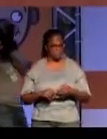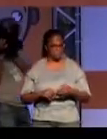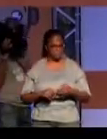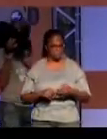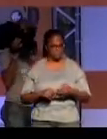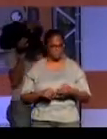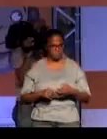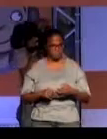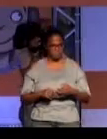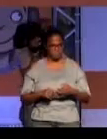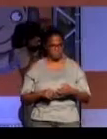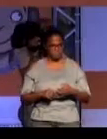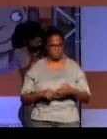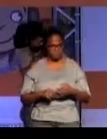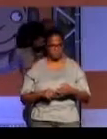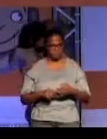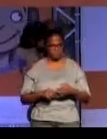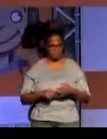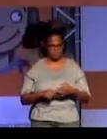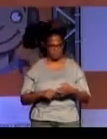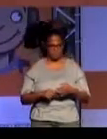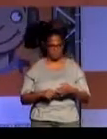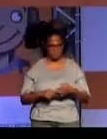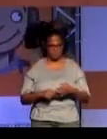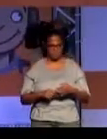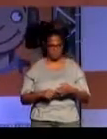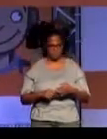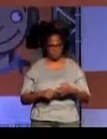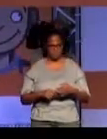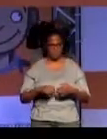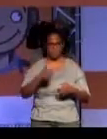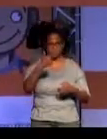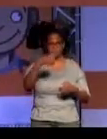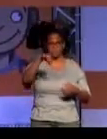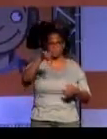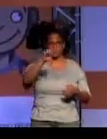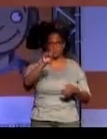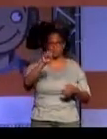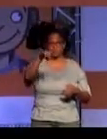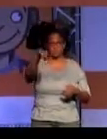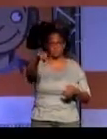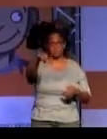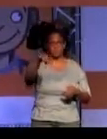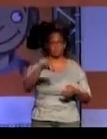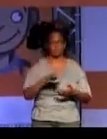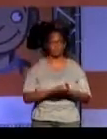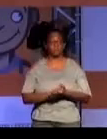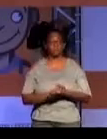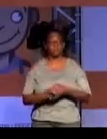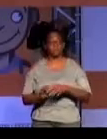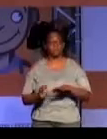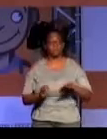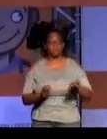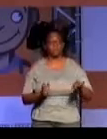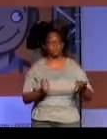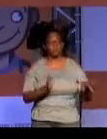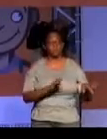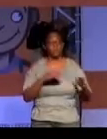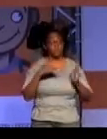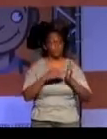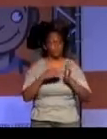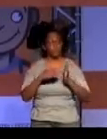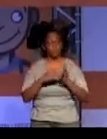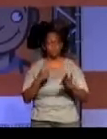Em 1900, desculpe, não apertei aqui. Em 89, tivemos o último caso de poliomielite no